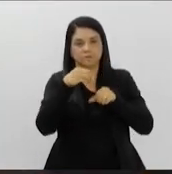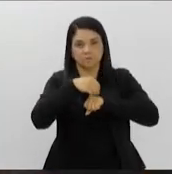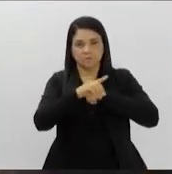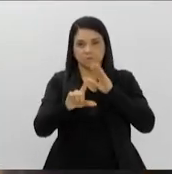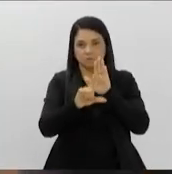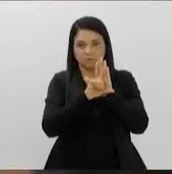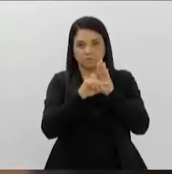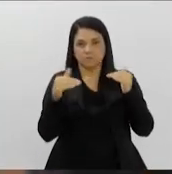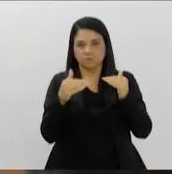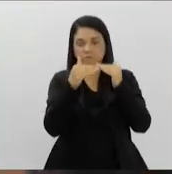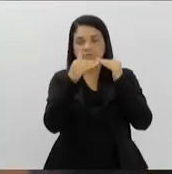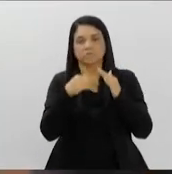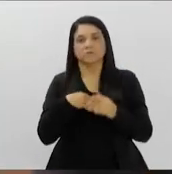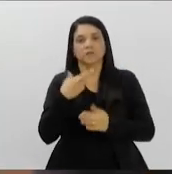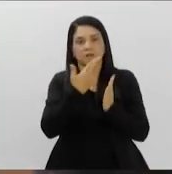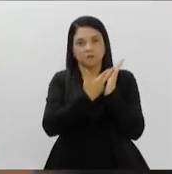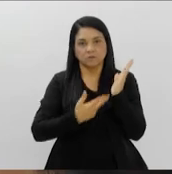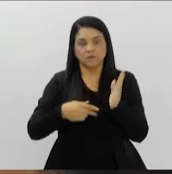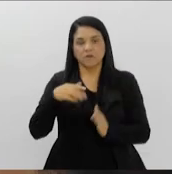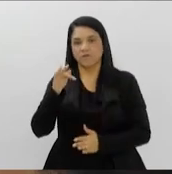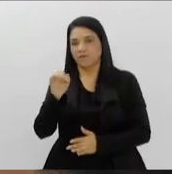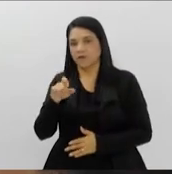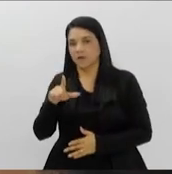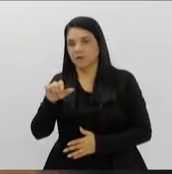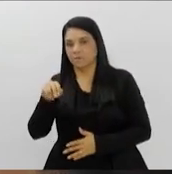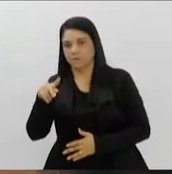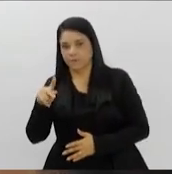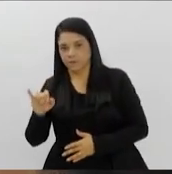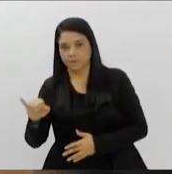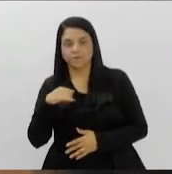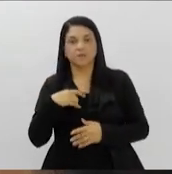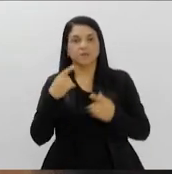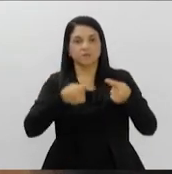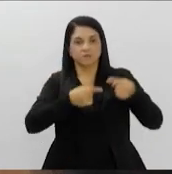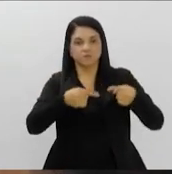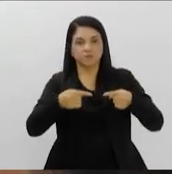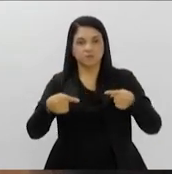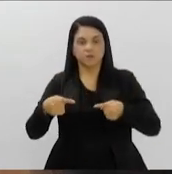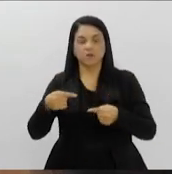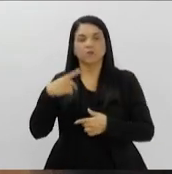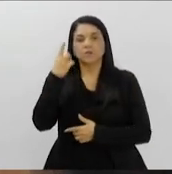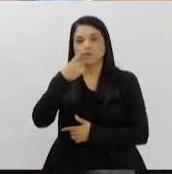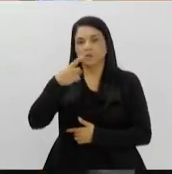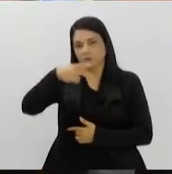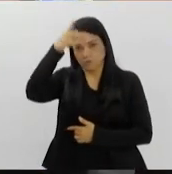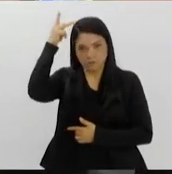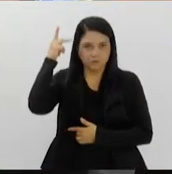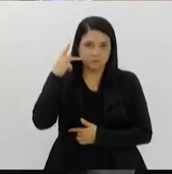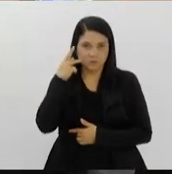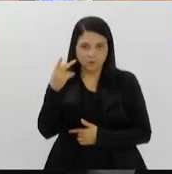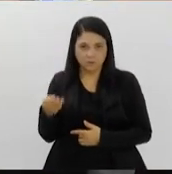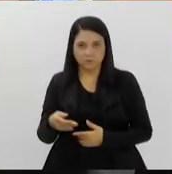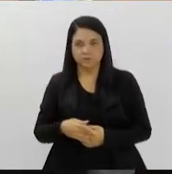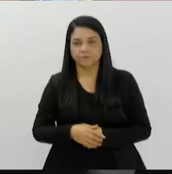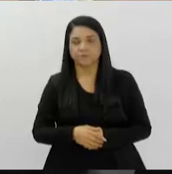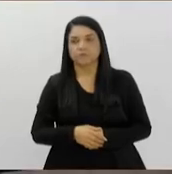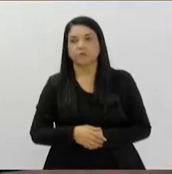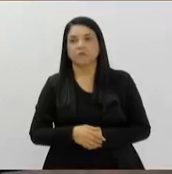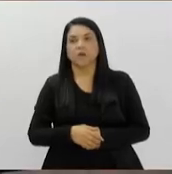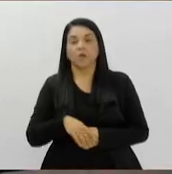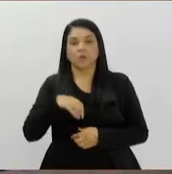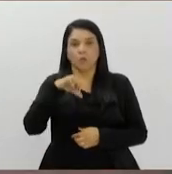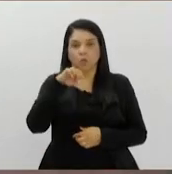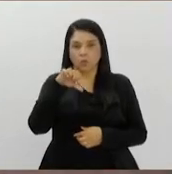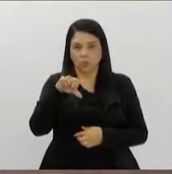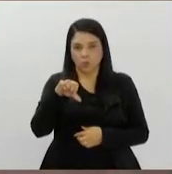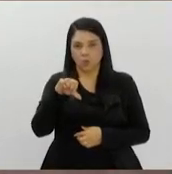relatoria do deputado Felipe Soares. Em discussão, deputado Luiz Paulo. Senhor presidente, tanto o nono quanto o